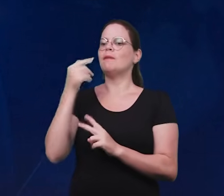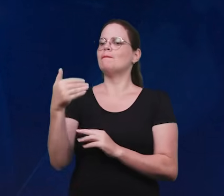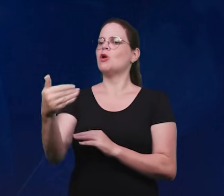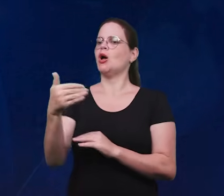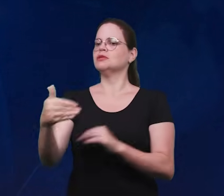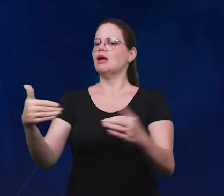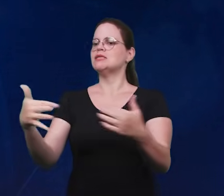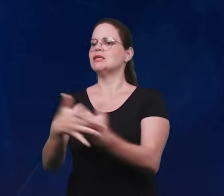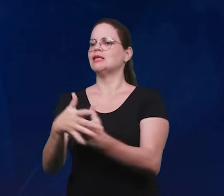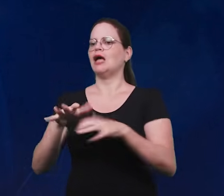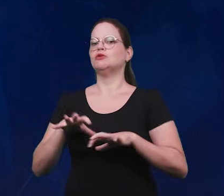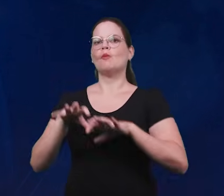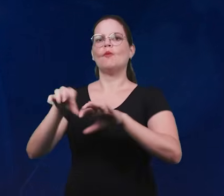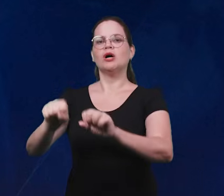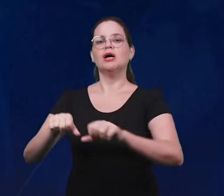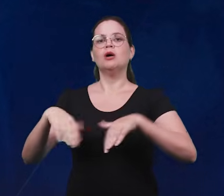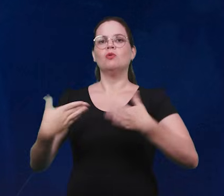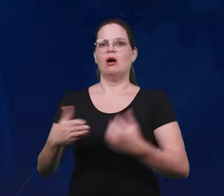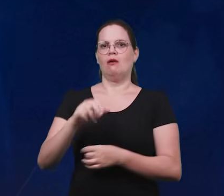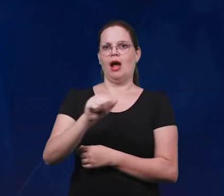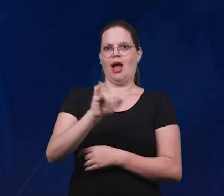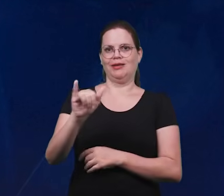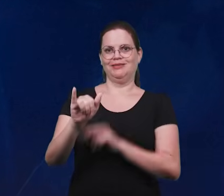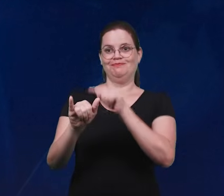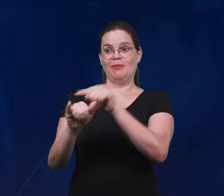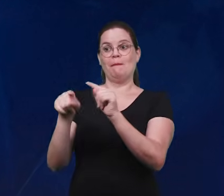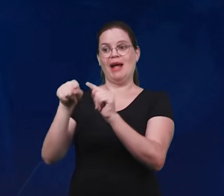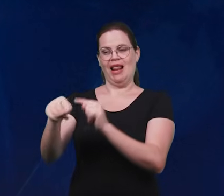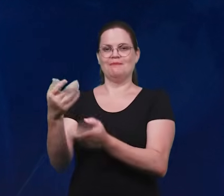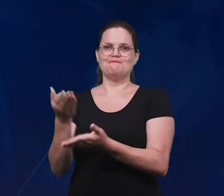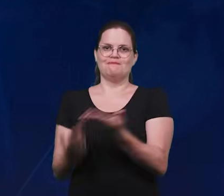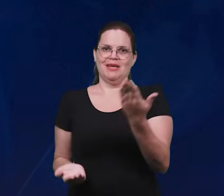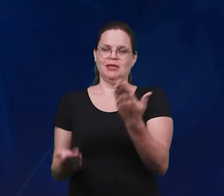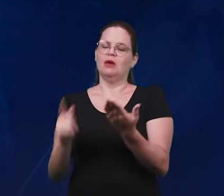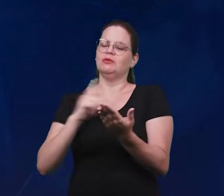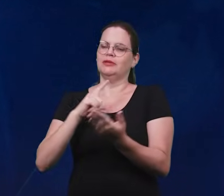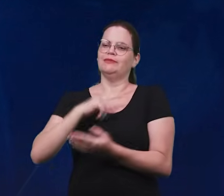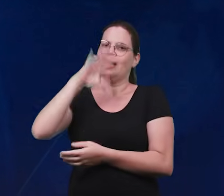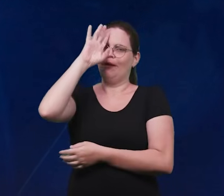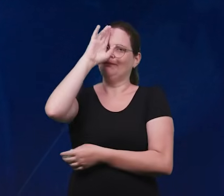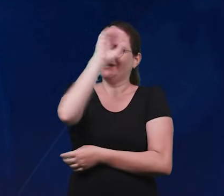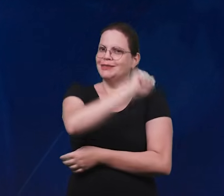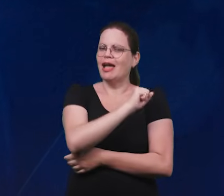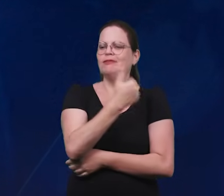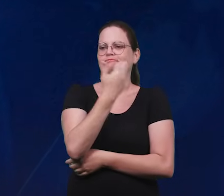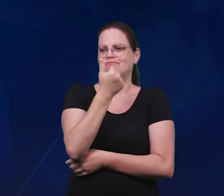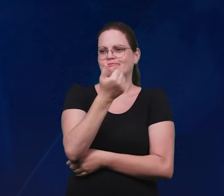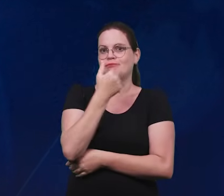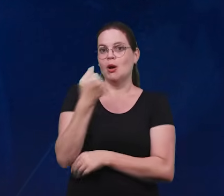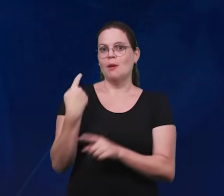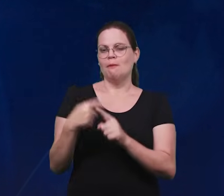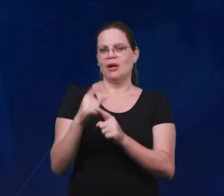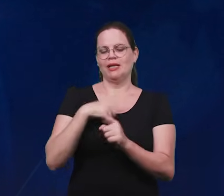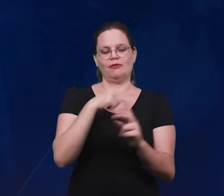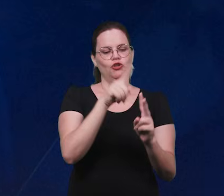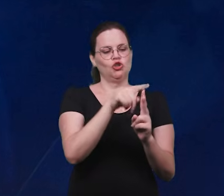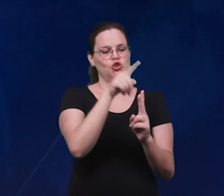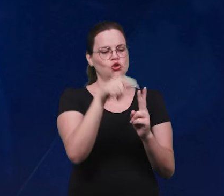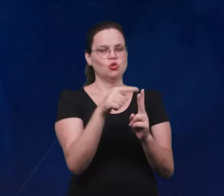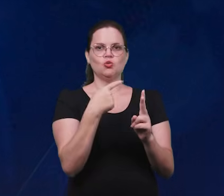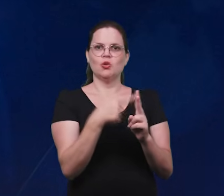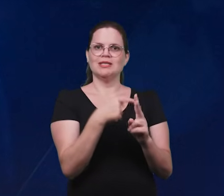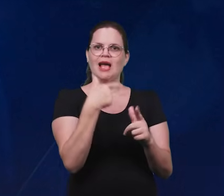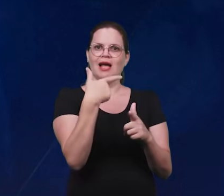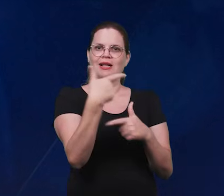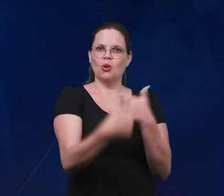de Deus nesta etapa da caminhada. Munidos da experiência de dois tipos de batalha